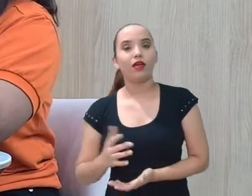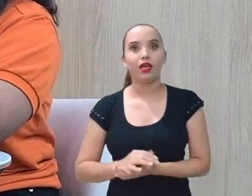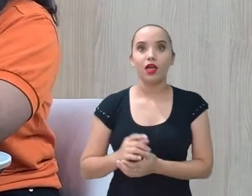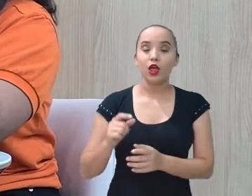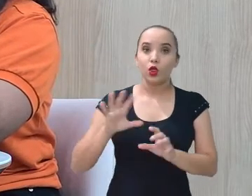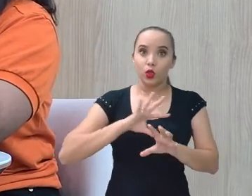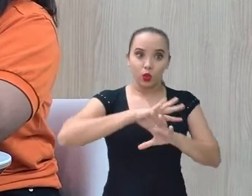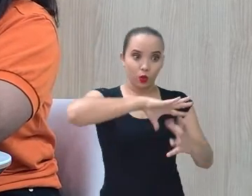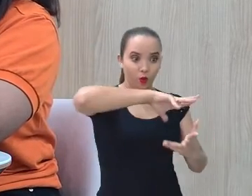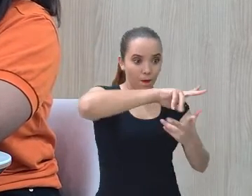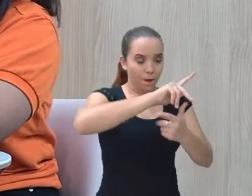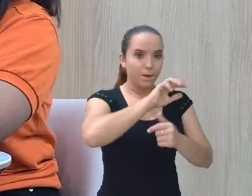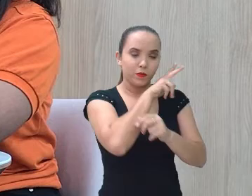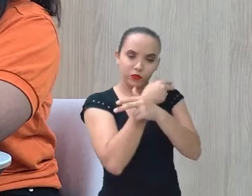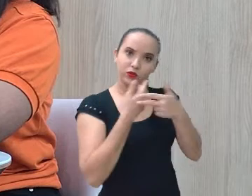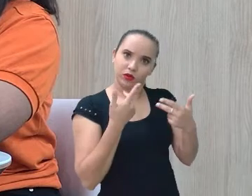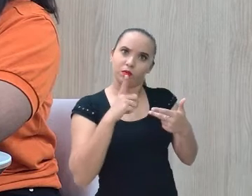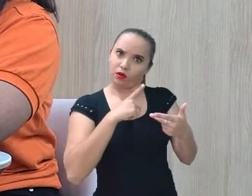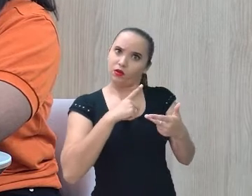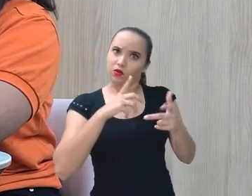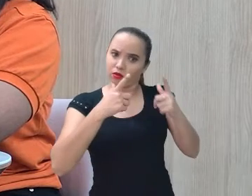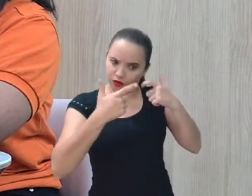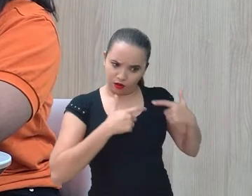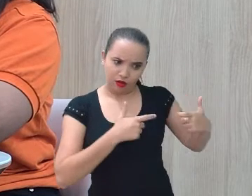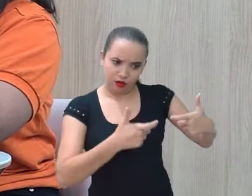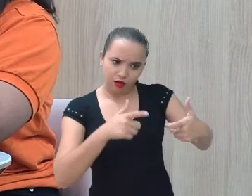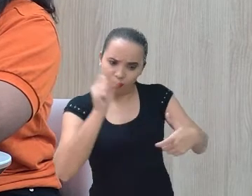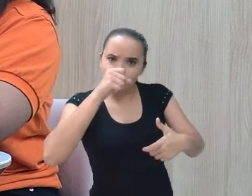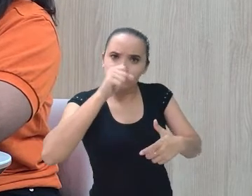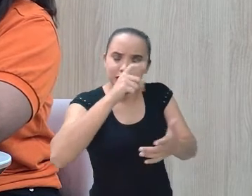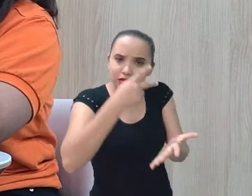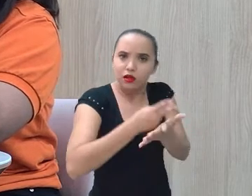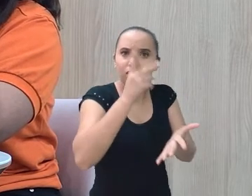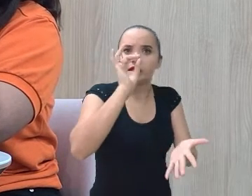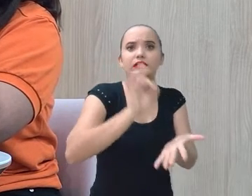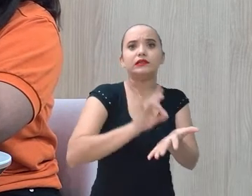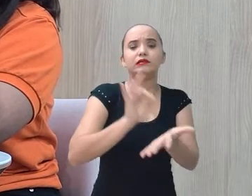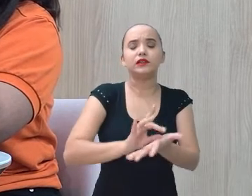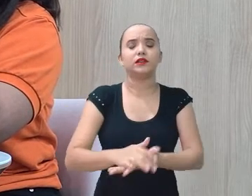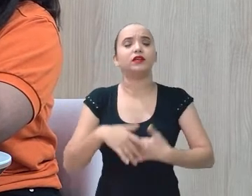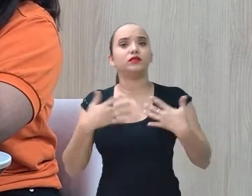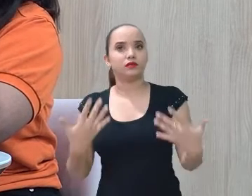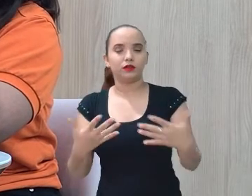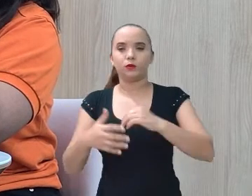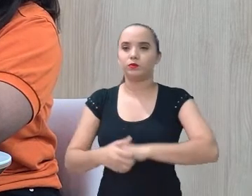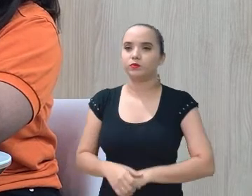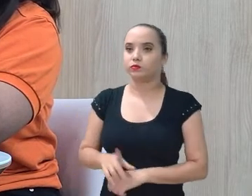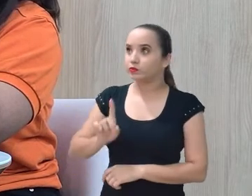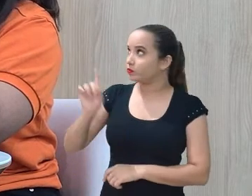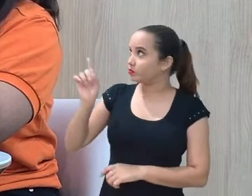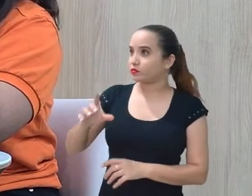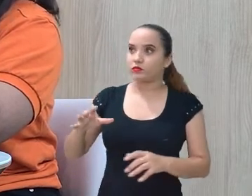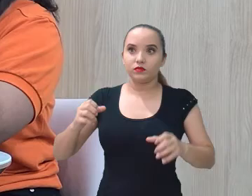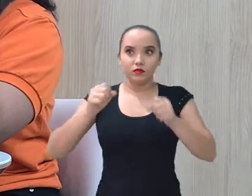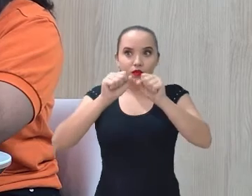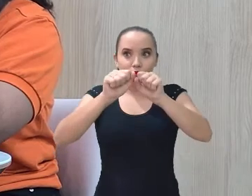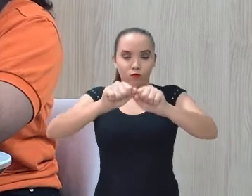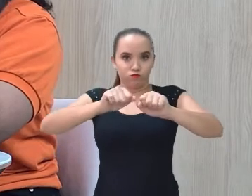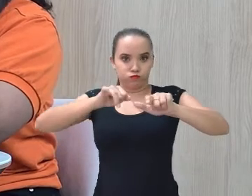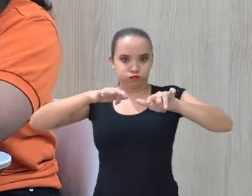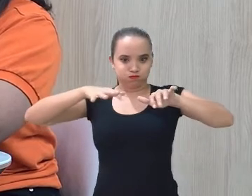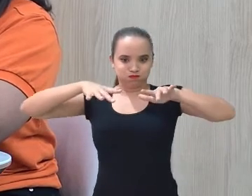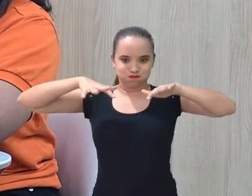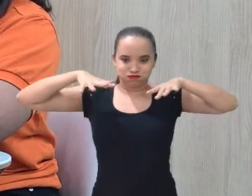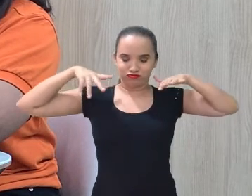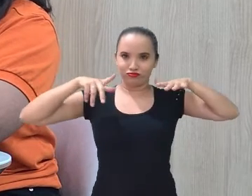mundo animal a gente tem conflitos que realmente acontecem, né, entre os animais. E aí ele lota a sala de cinema cheio dos